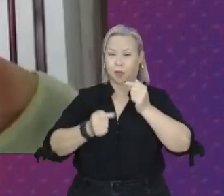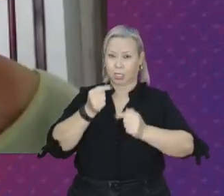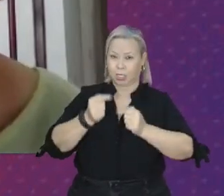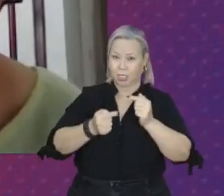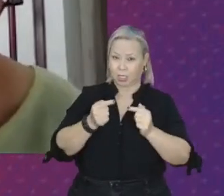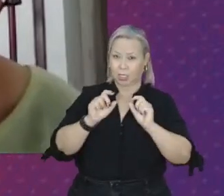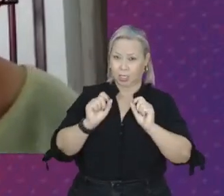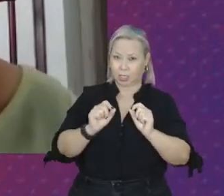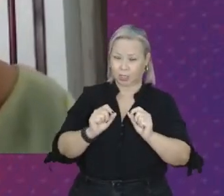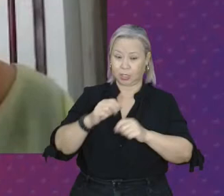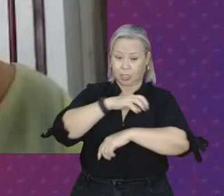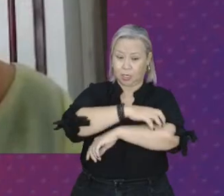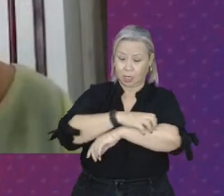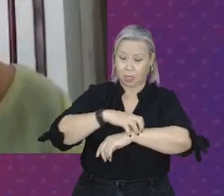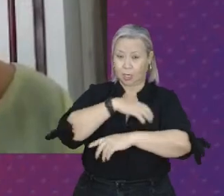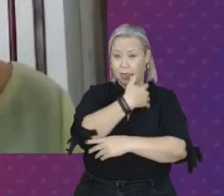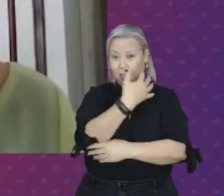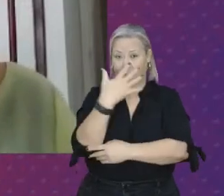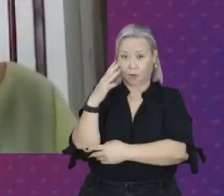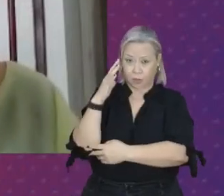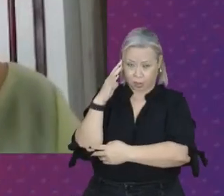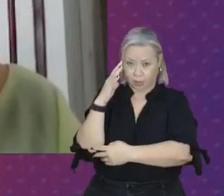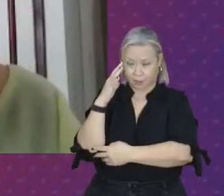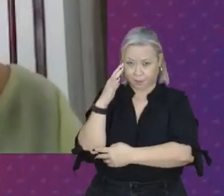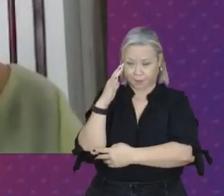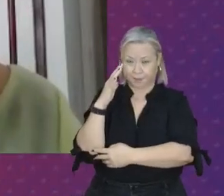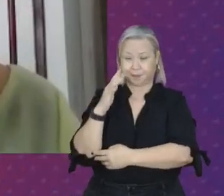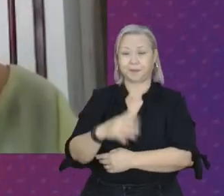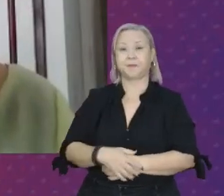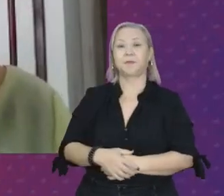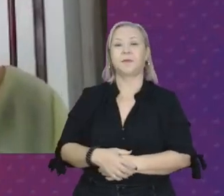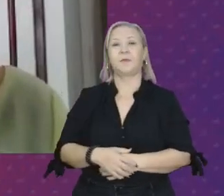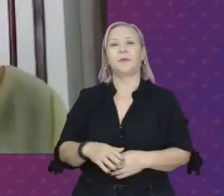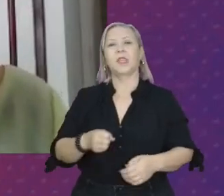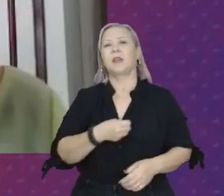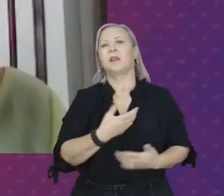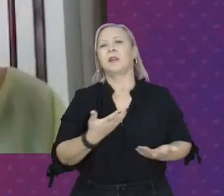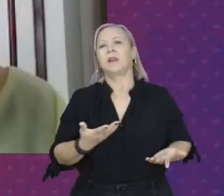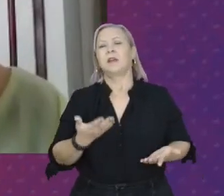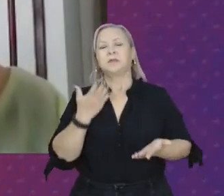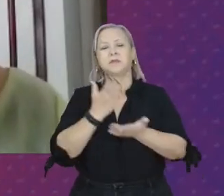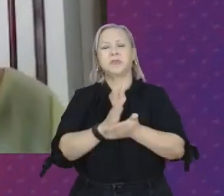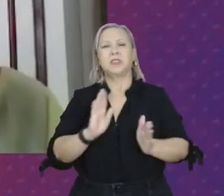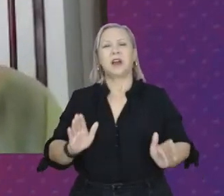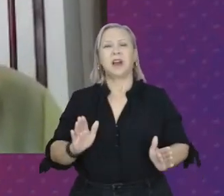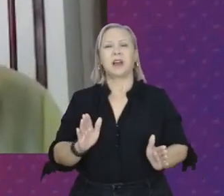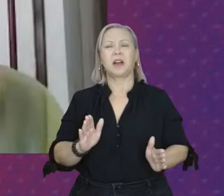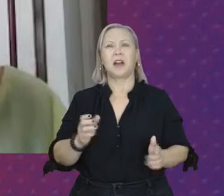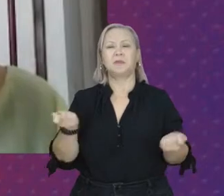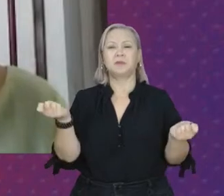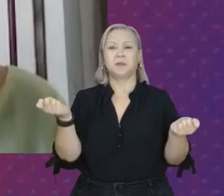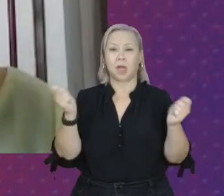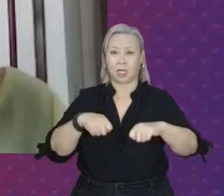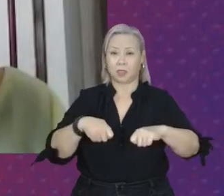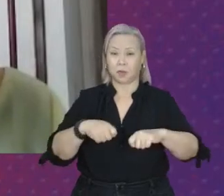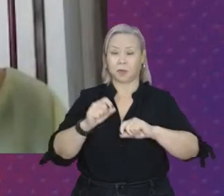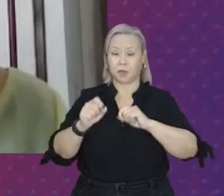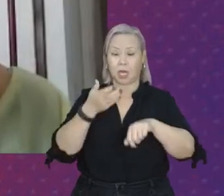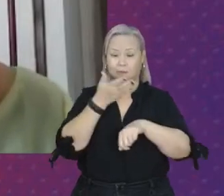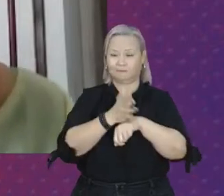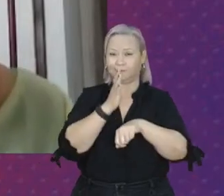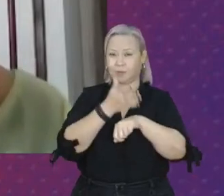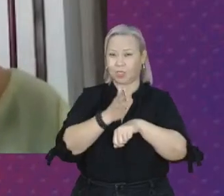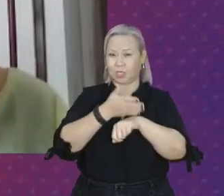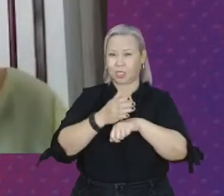de agroecologia. E quando cessam as possibilidades, esse exercício